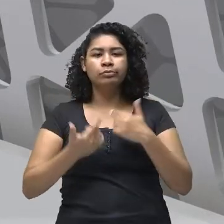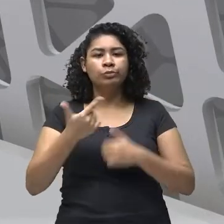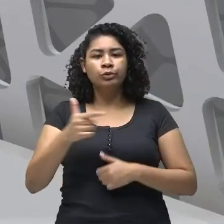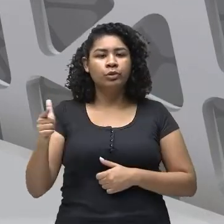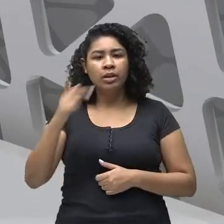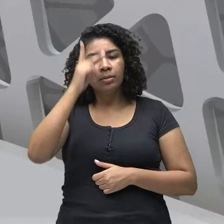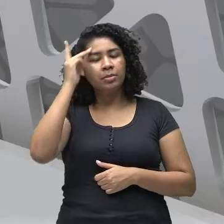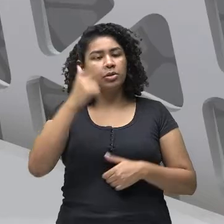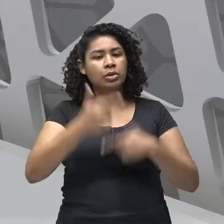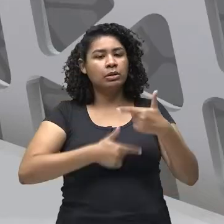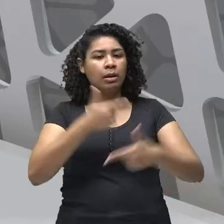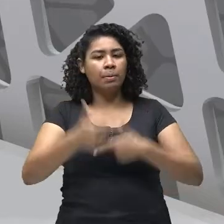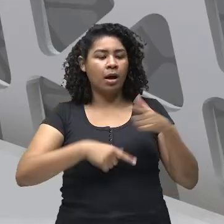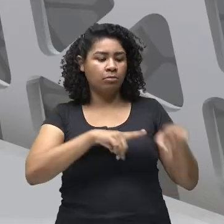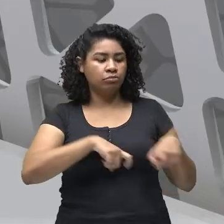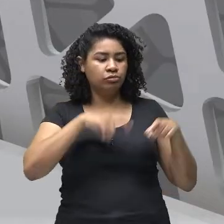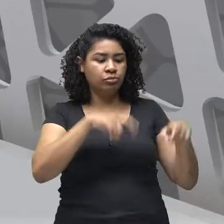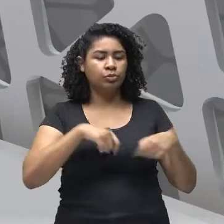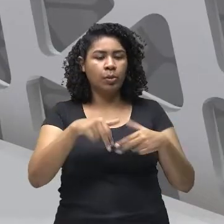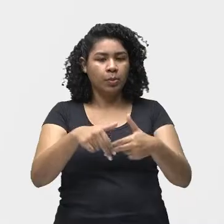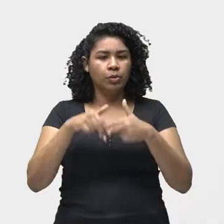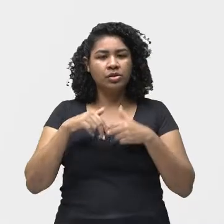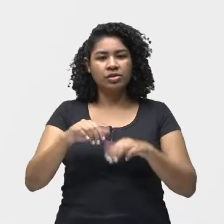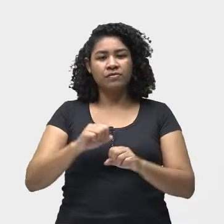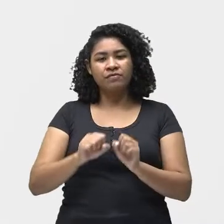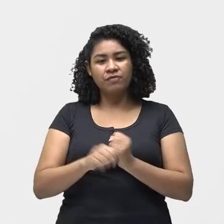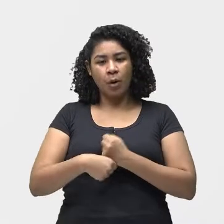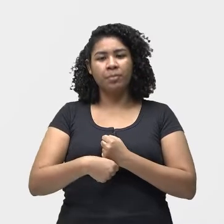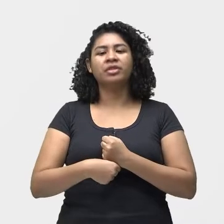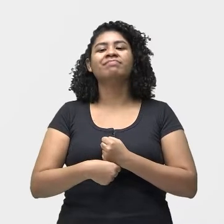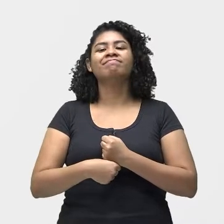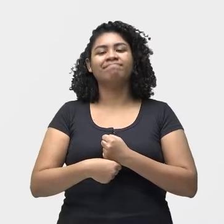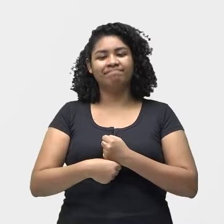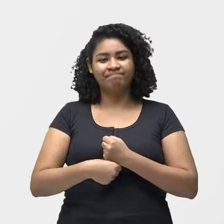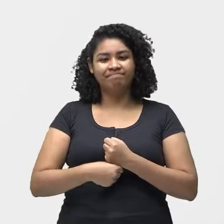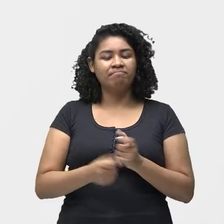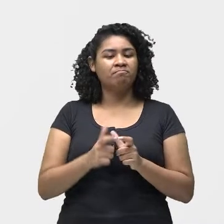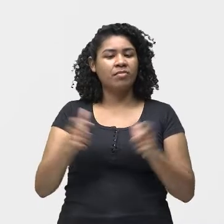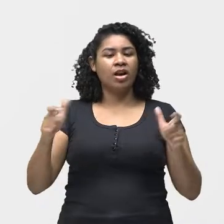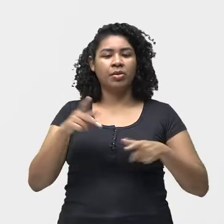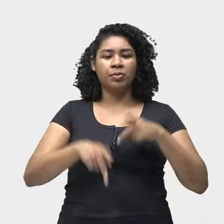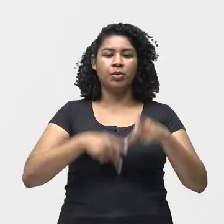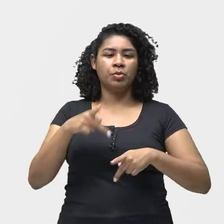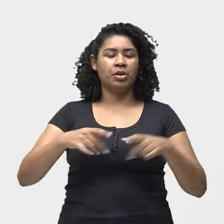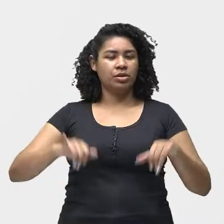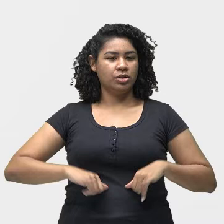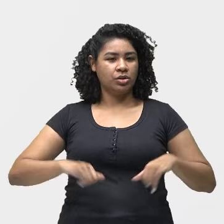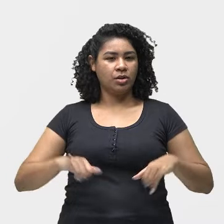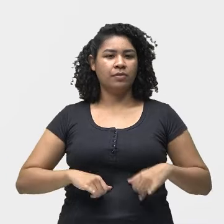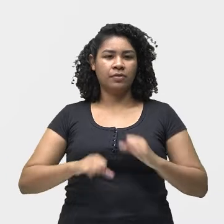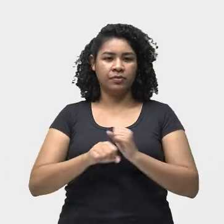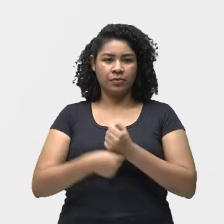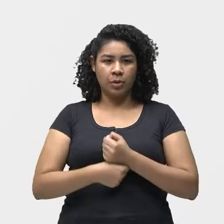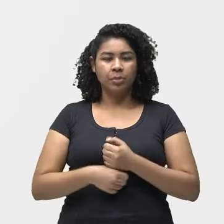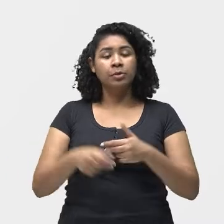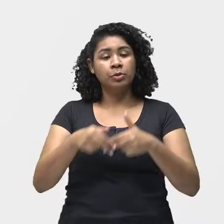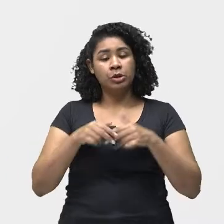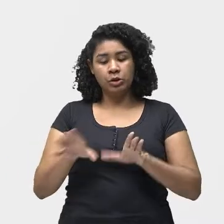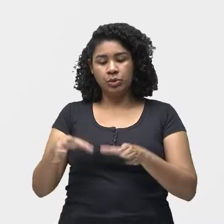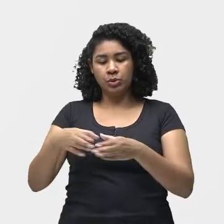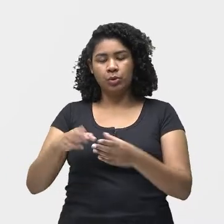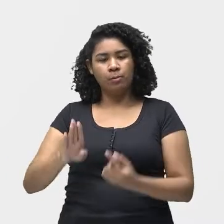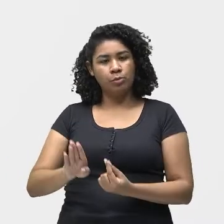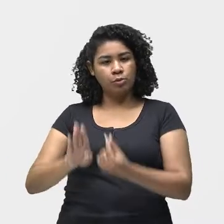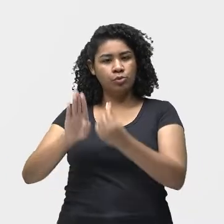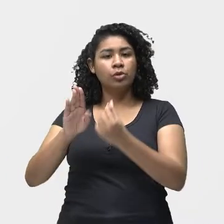ter fome. Neste contexto, ocorreu a ascensão da burguesia. Quem é essa burguesia?